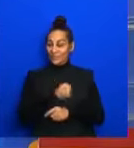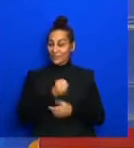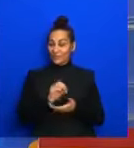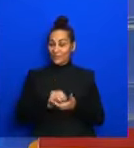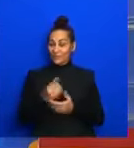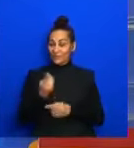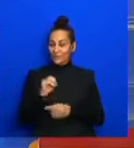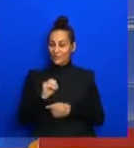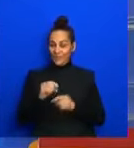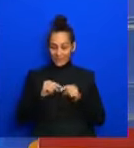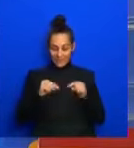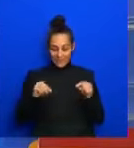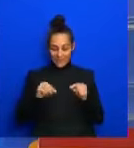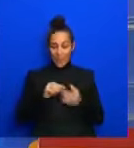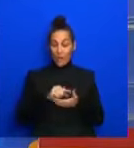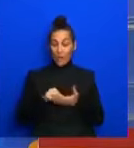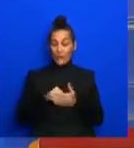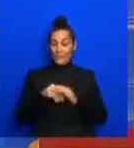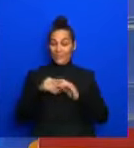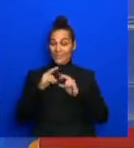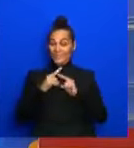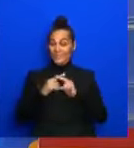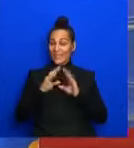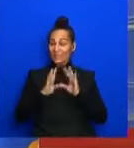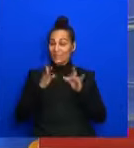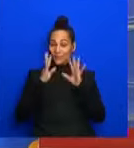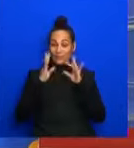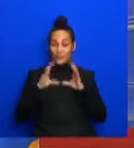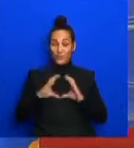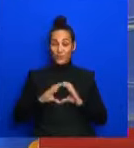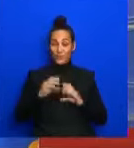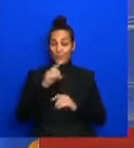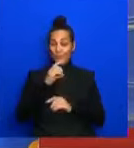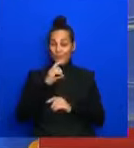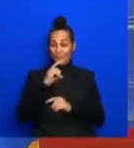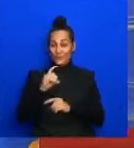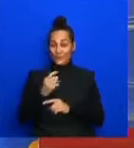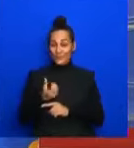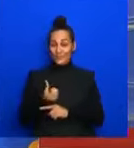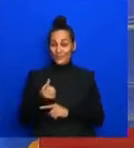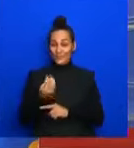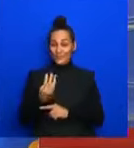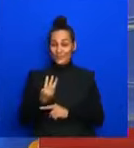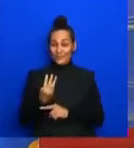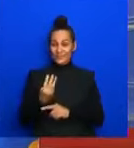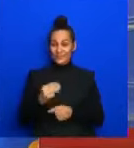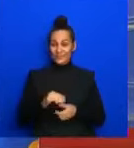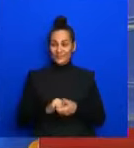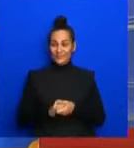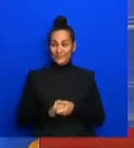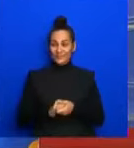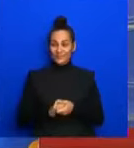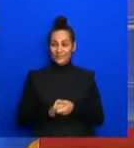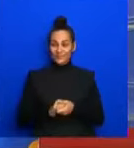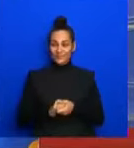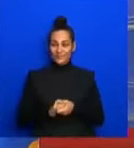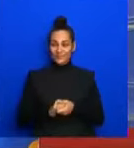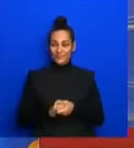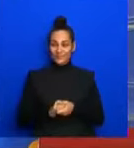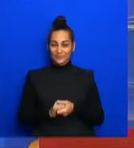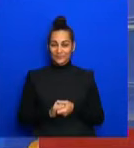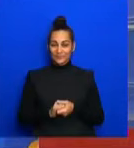números, faltam 10. Loterias Caixa, já pensou? Bola verde, 63. Verde, número